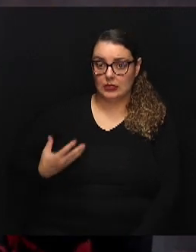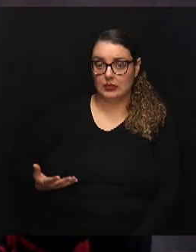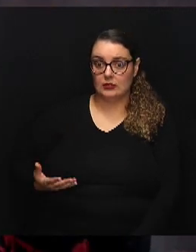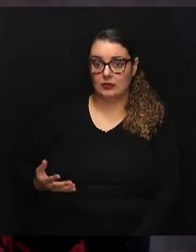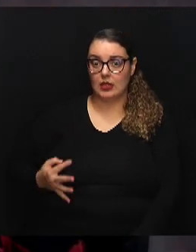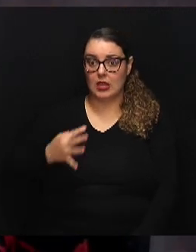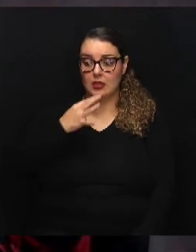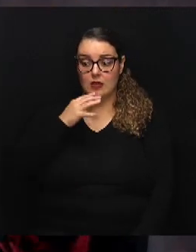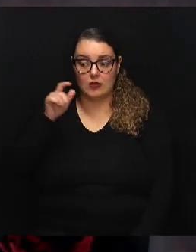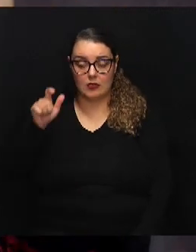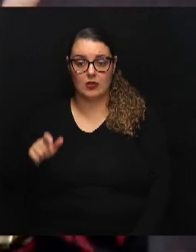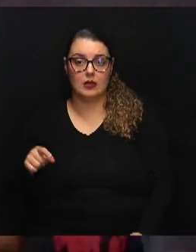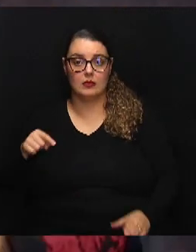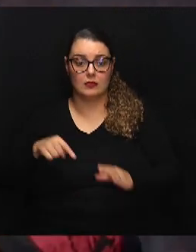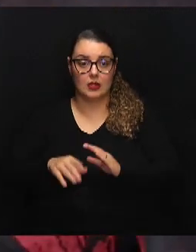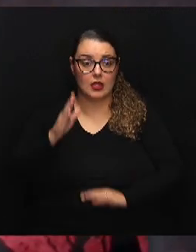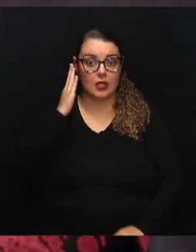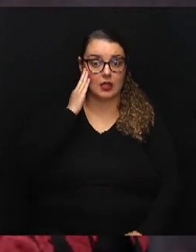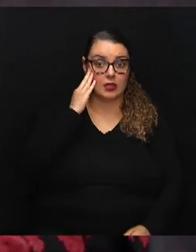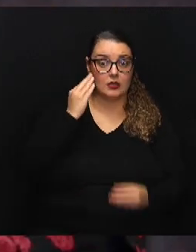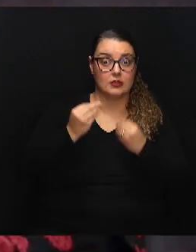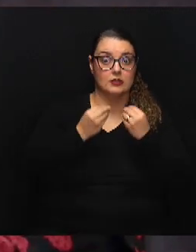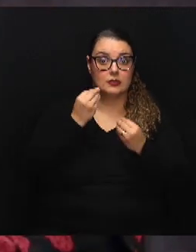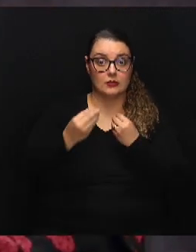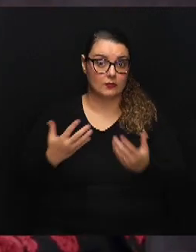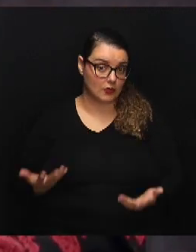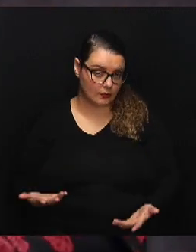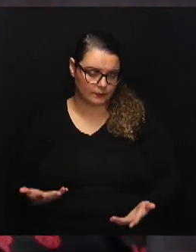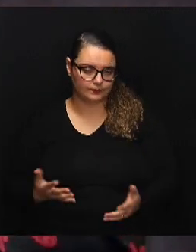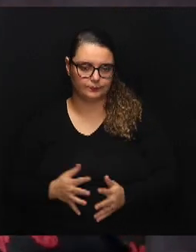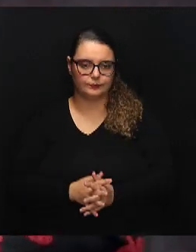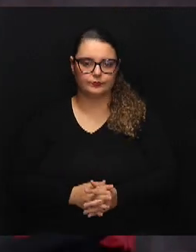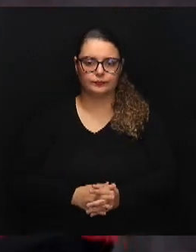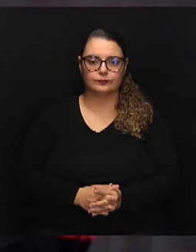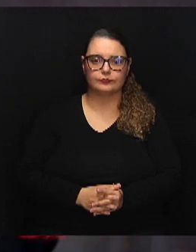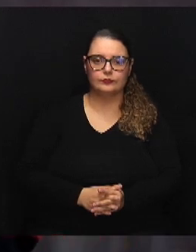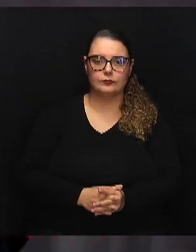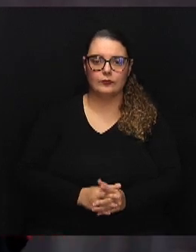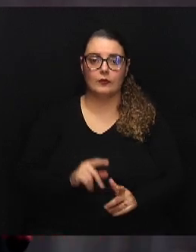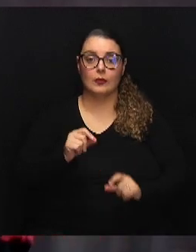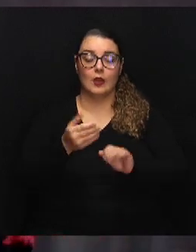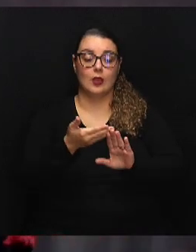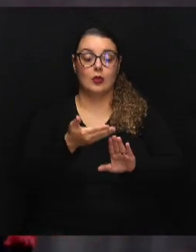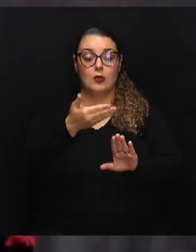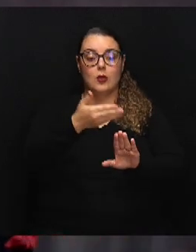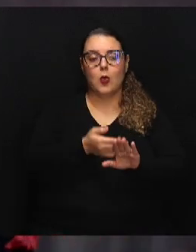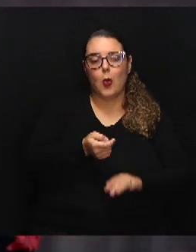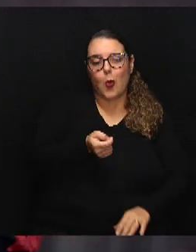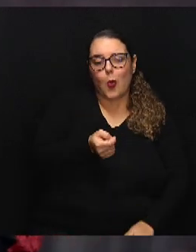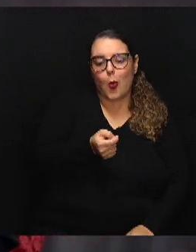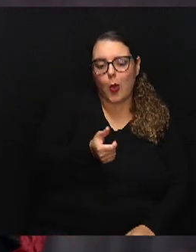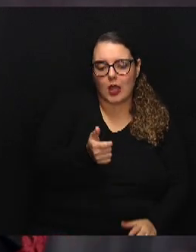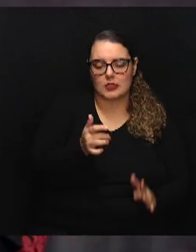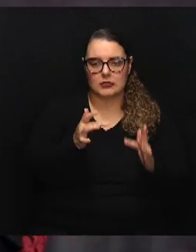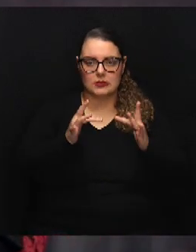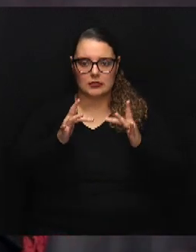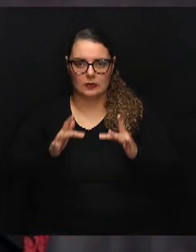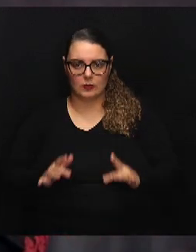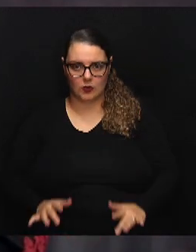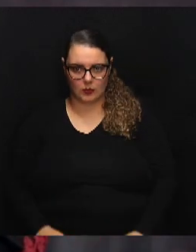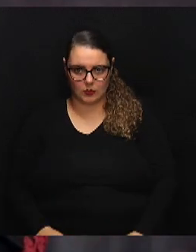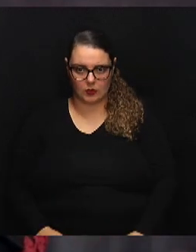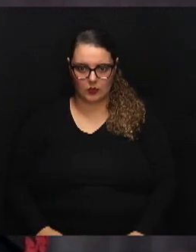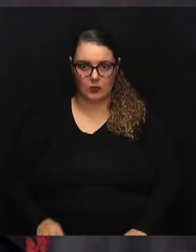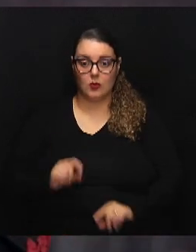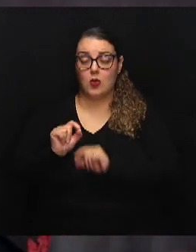essa pessoa, entender um pouco como ela funciona, né? Assim, então, o que está por trás desse quase namoro, né? Assim, o que